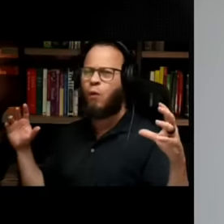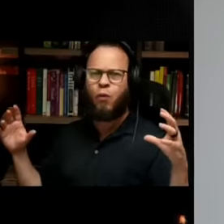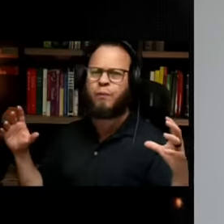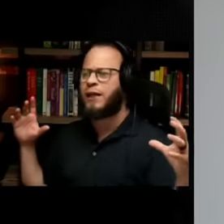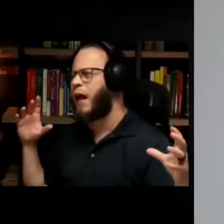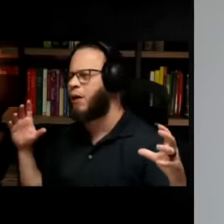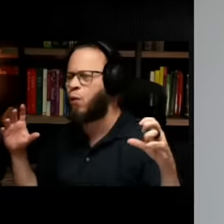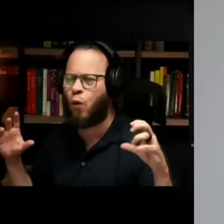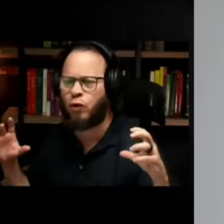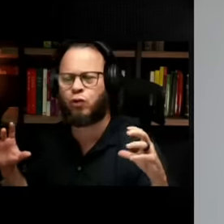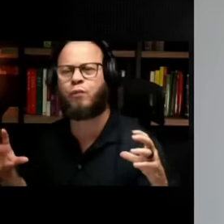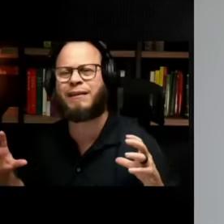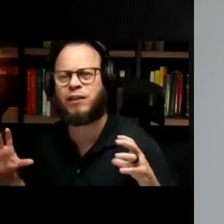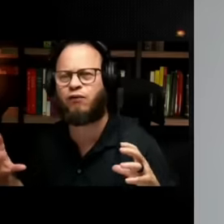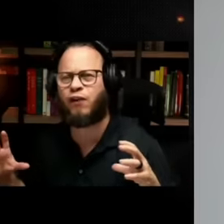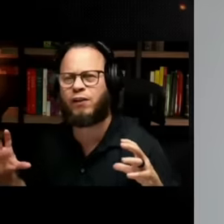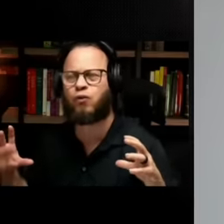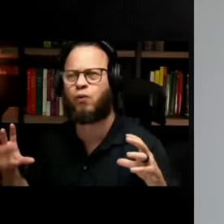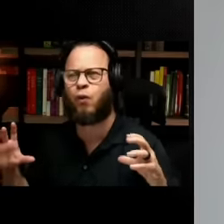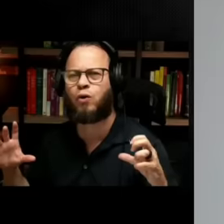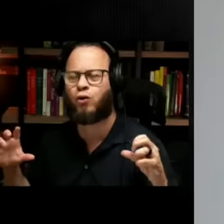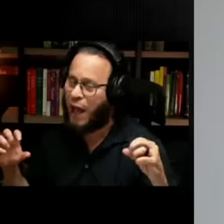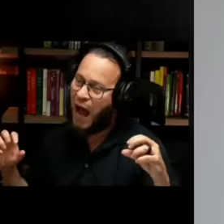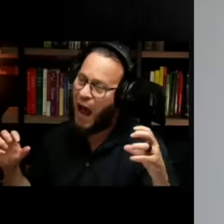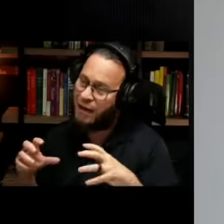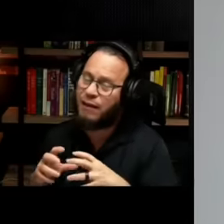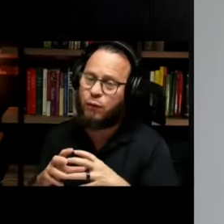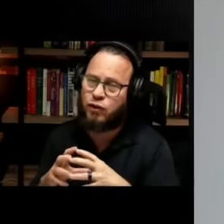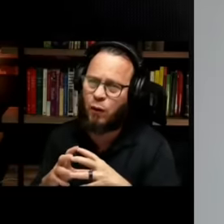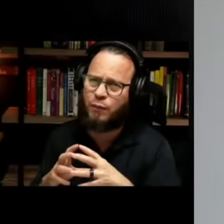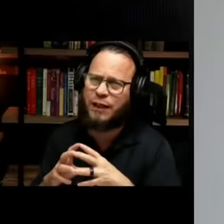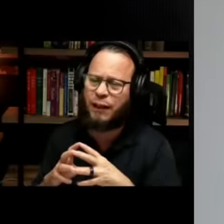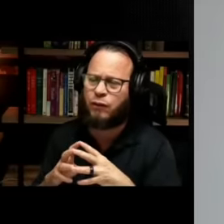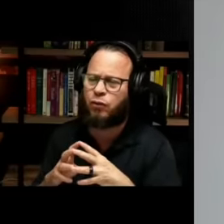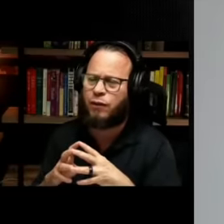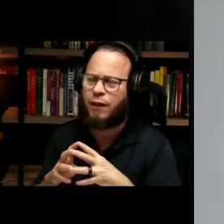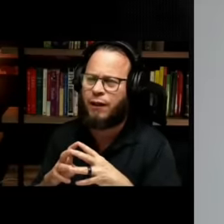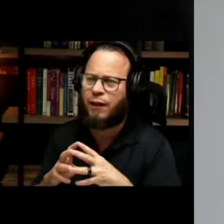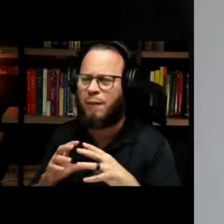começam a um brigar com o outro, um bater de frente com o outro. Ainda não estão